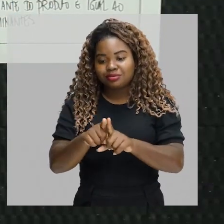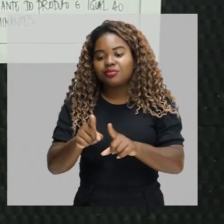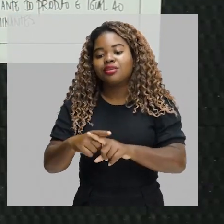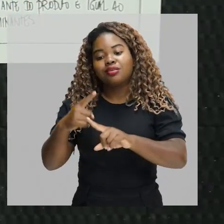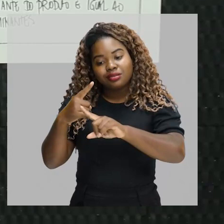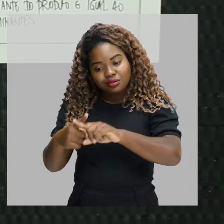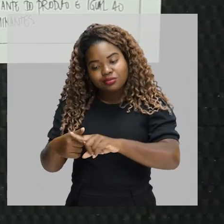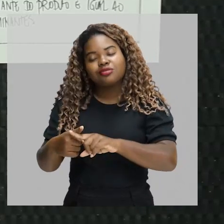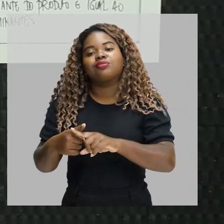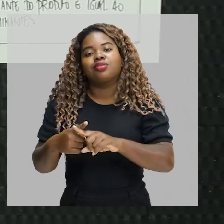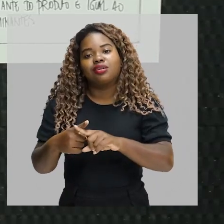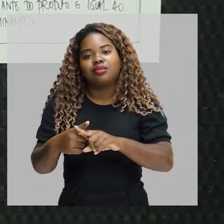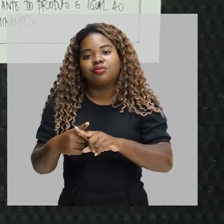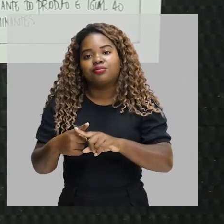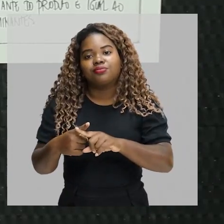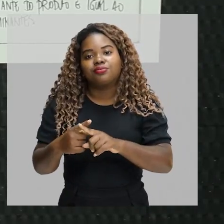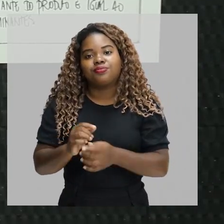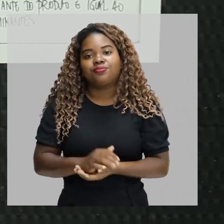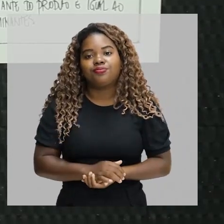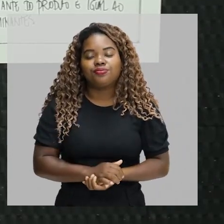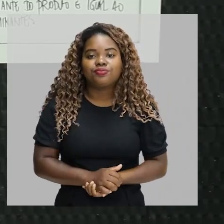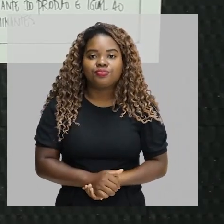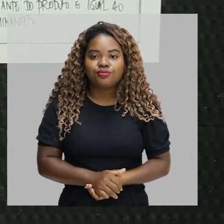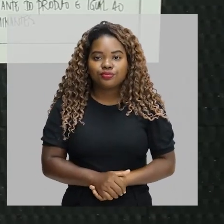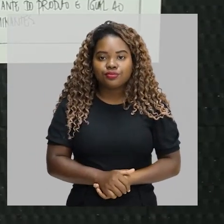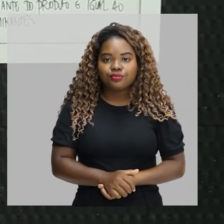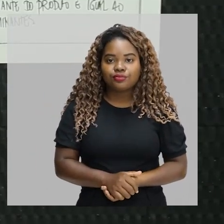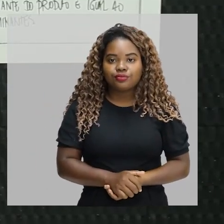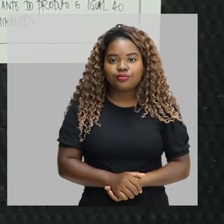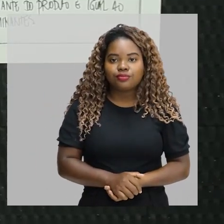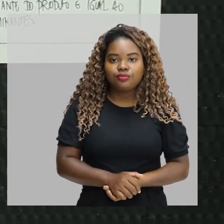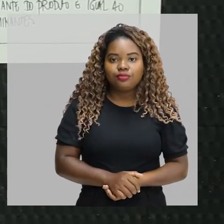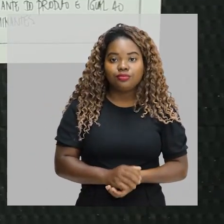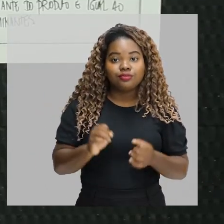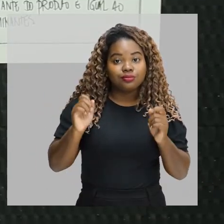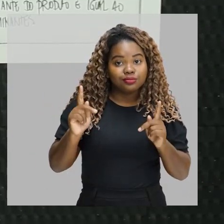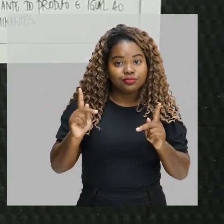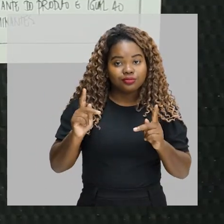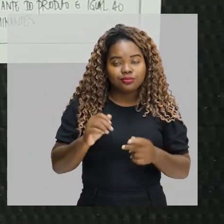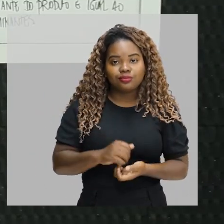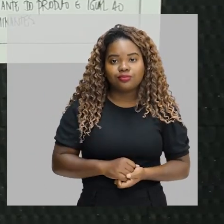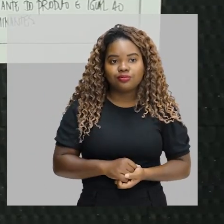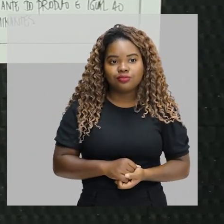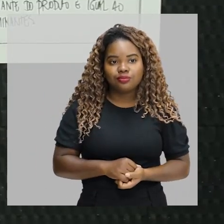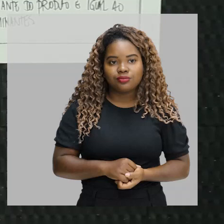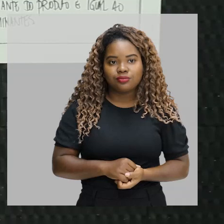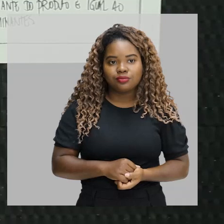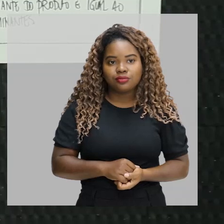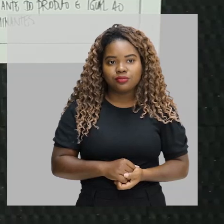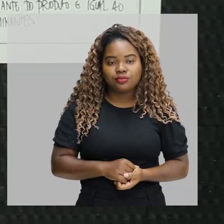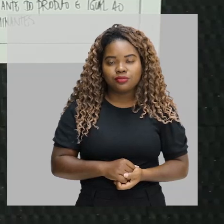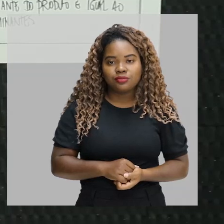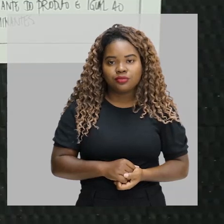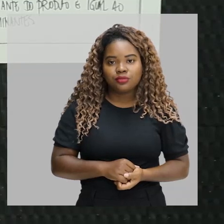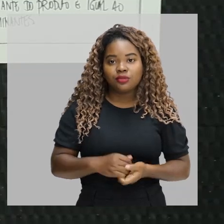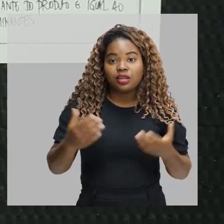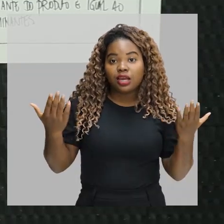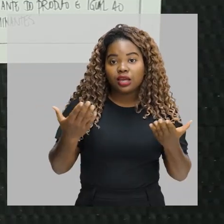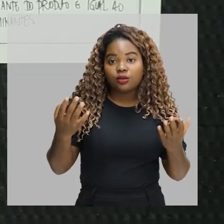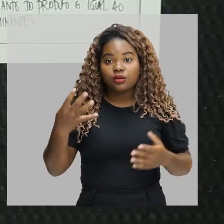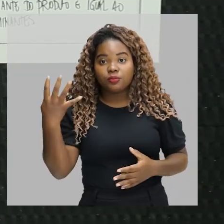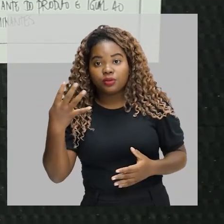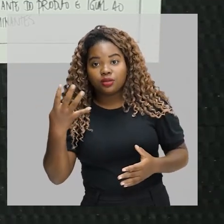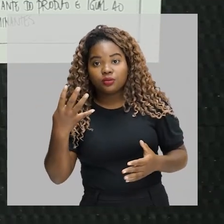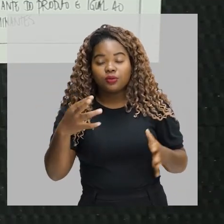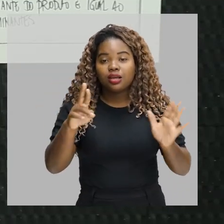mesma proporção que você multiplicou a linha ou multiplicou a coluna. Fechado, galera? Tranquilo? Beleza, turminha. Vamos